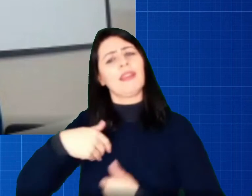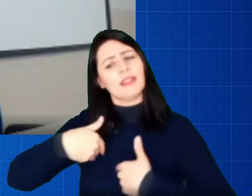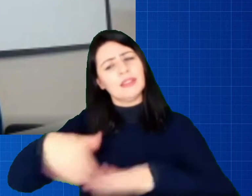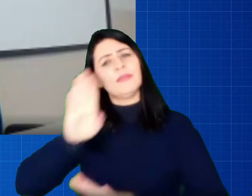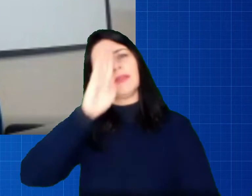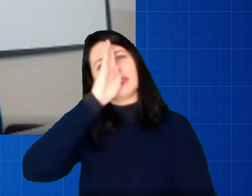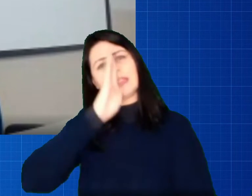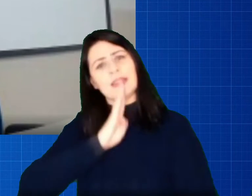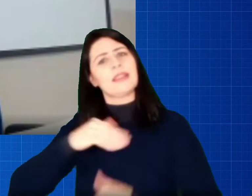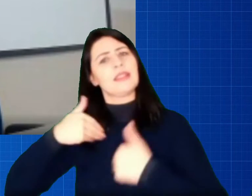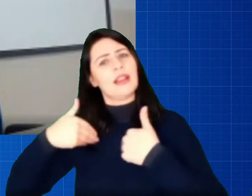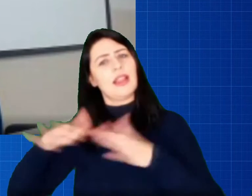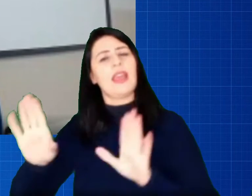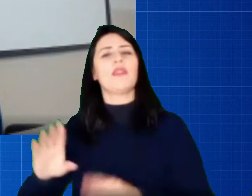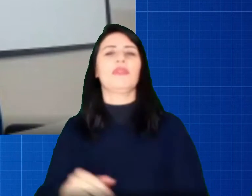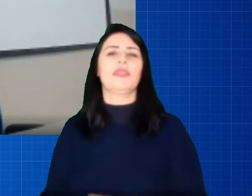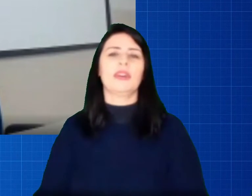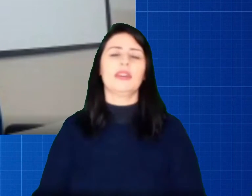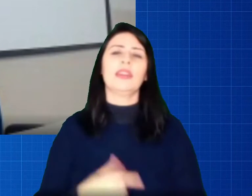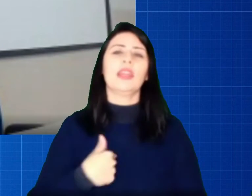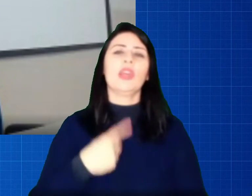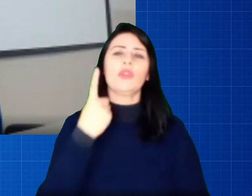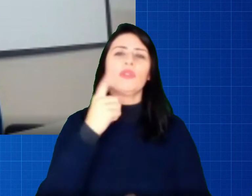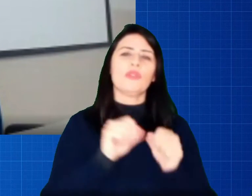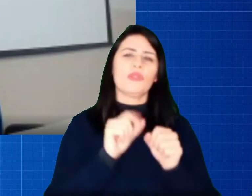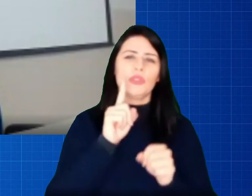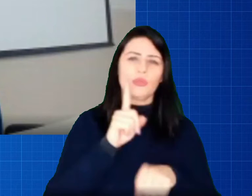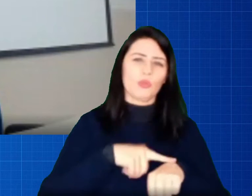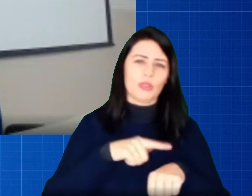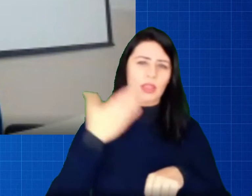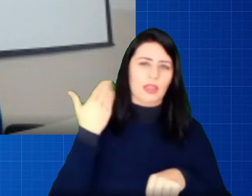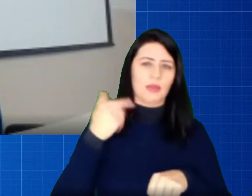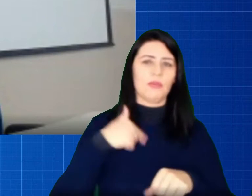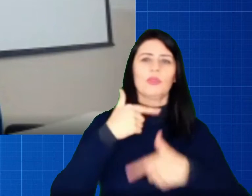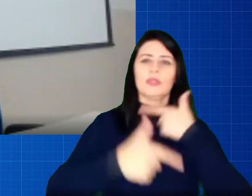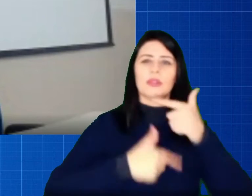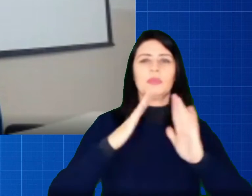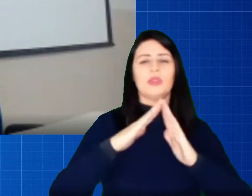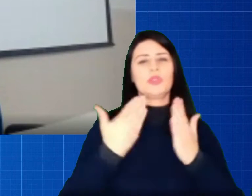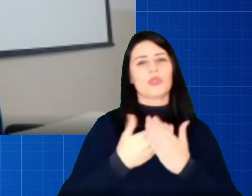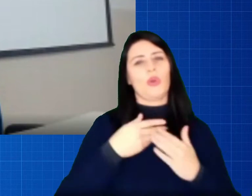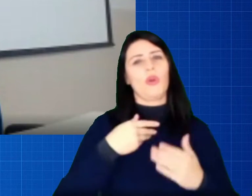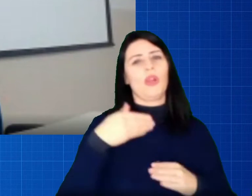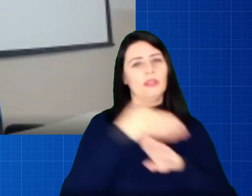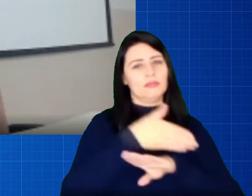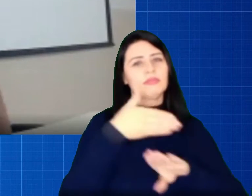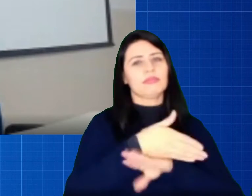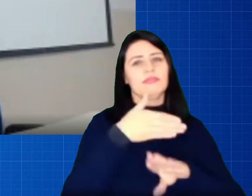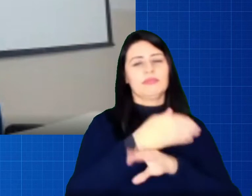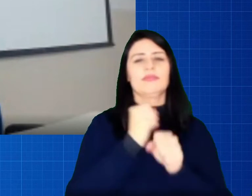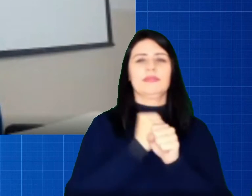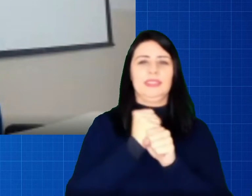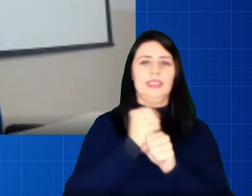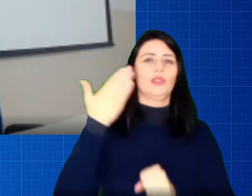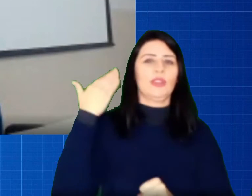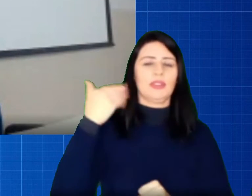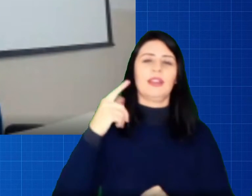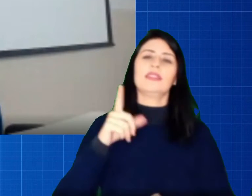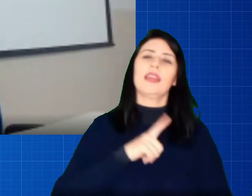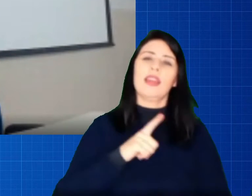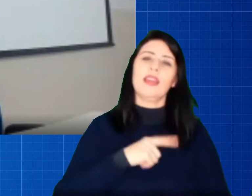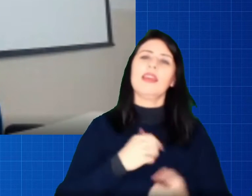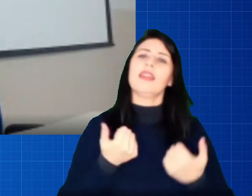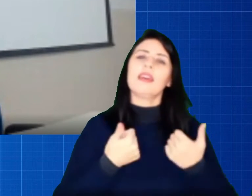né? Então, a gente orienta mesmo a pegarem. Eu fiz um período, uma época, um trabalho